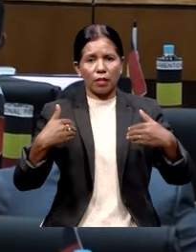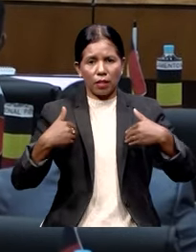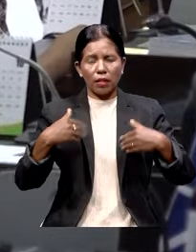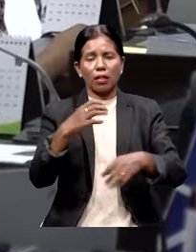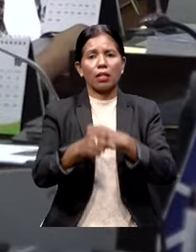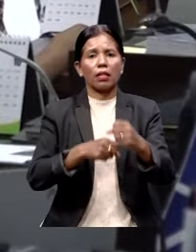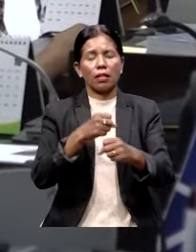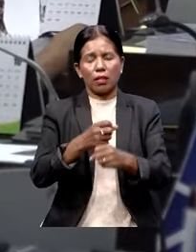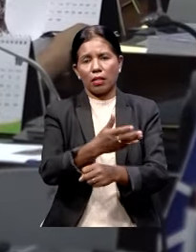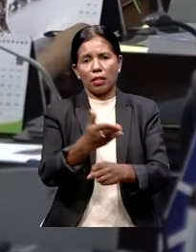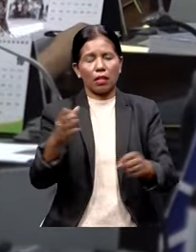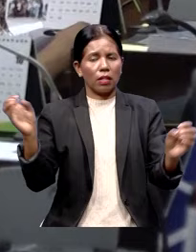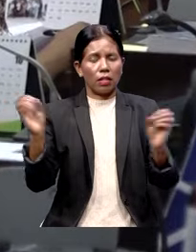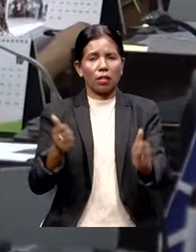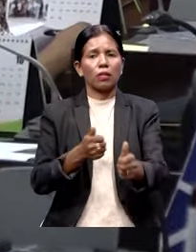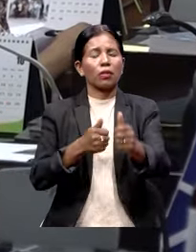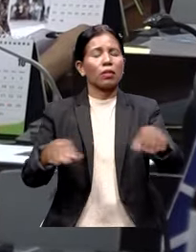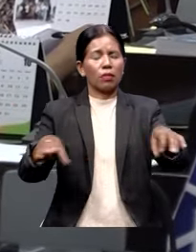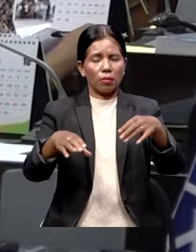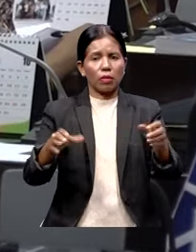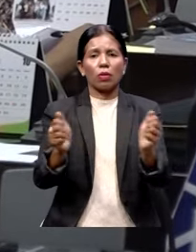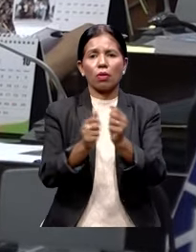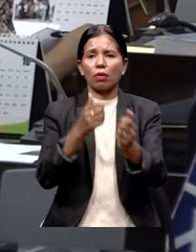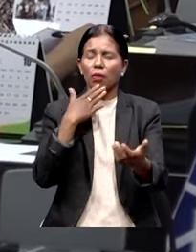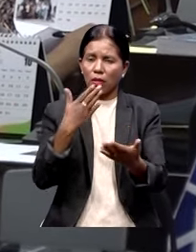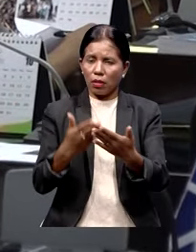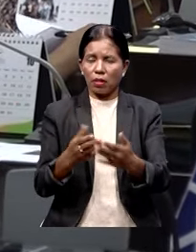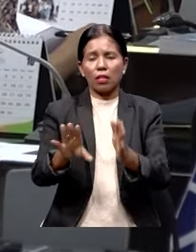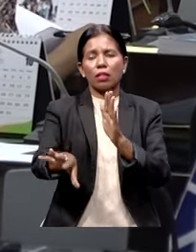instituição Balun, lá de um serviço profissional,